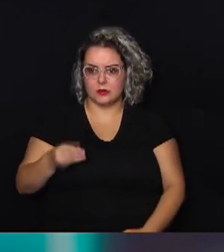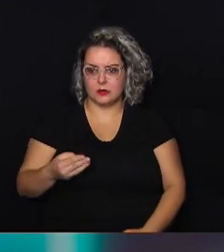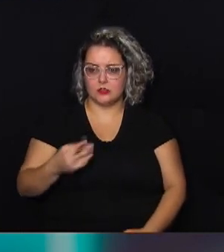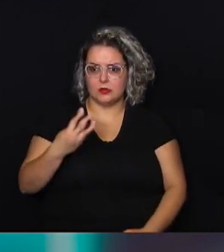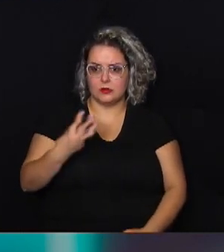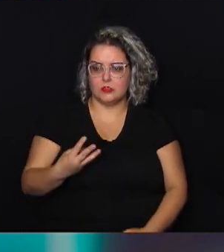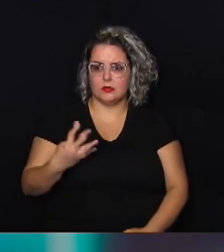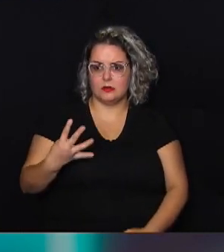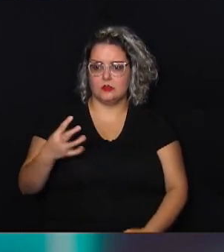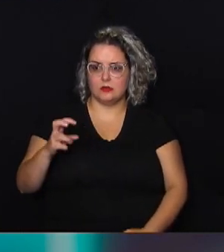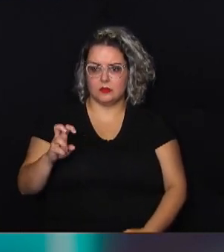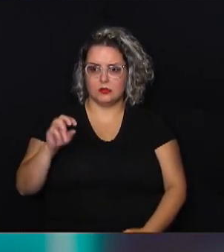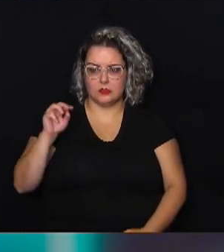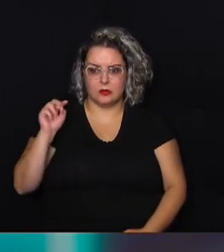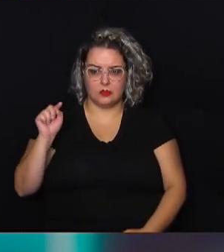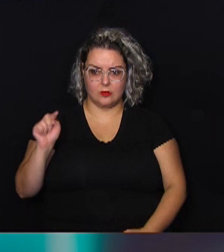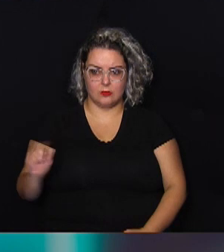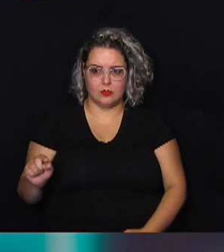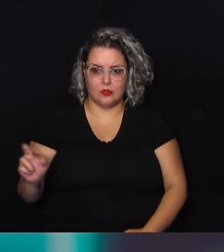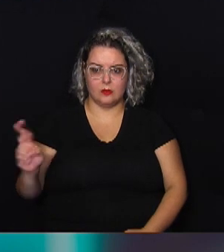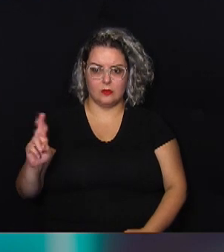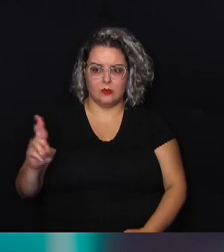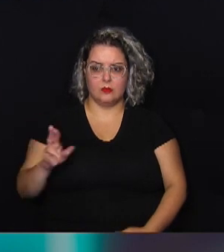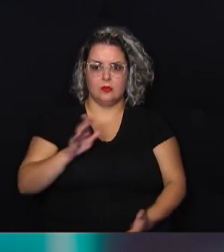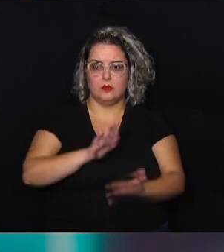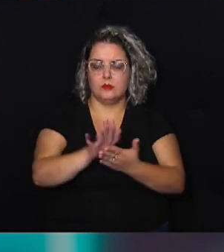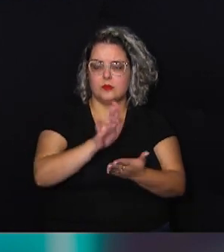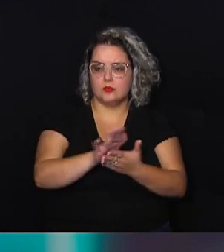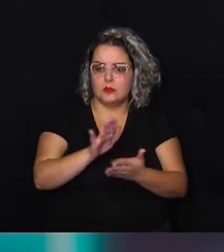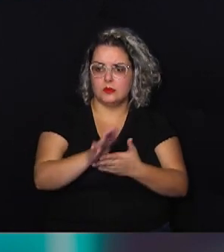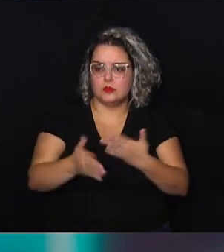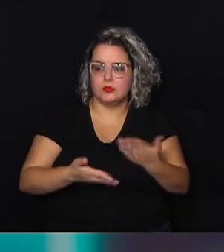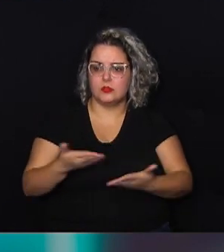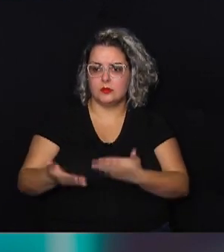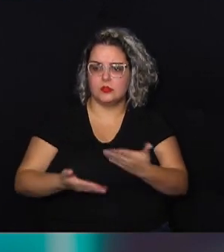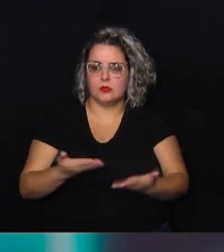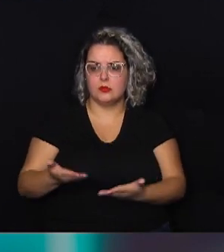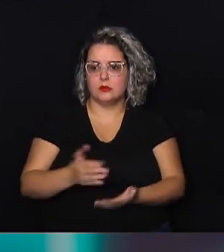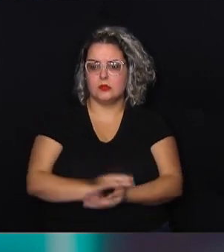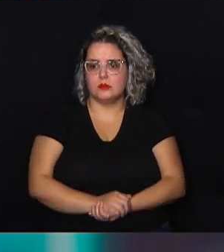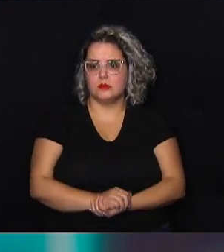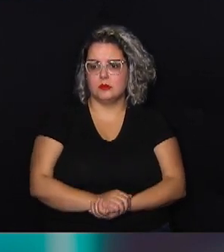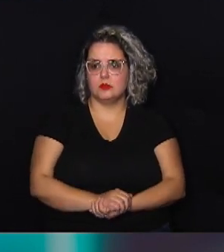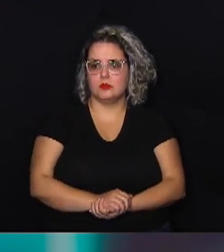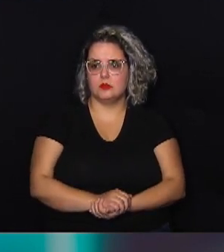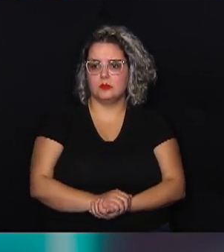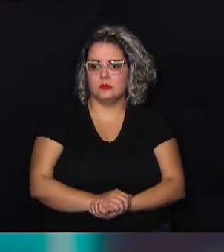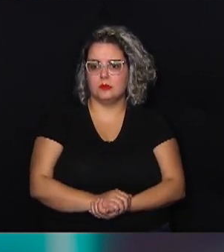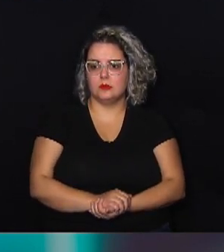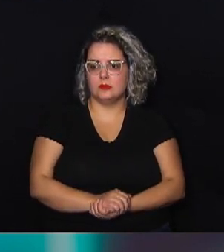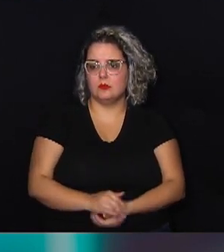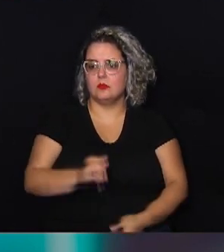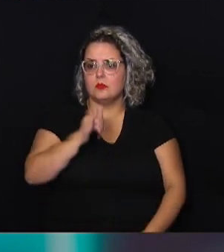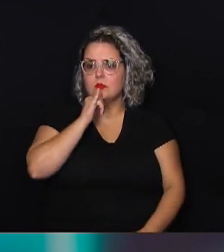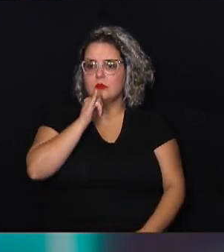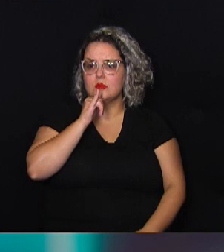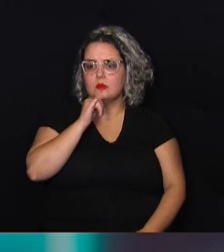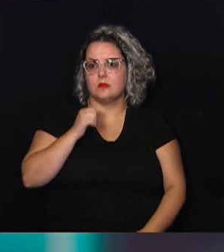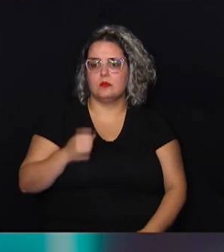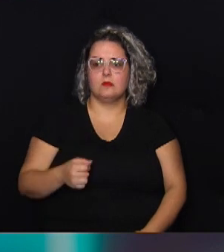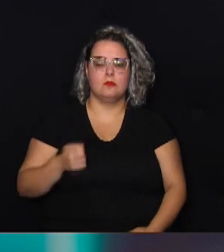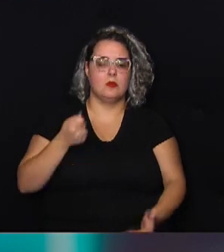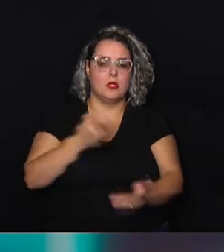127.345.000 reais em despesas com serviços. Essas despesas com serviços são, por exemplo, contas de